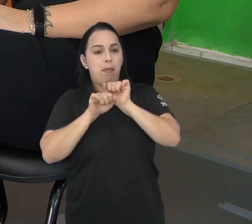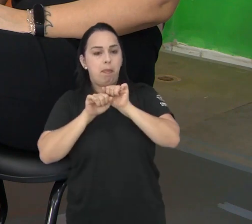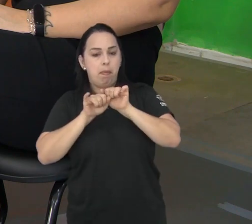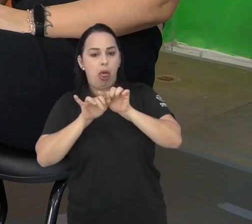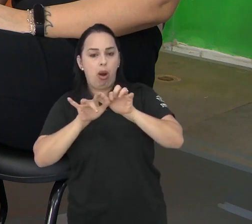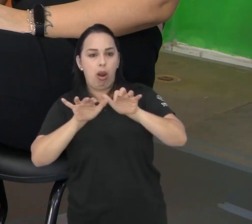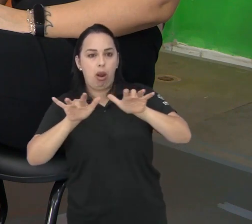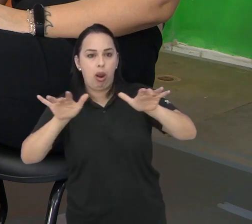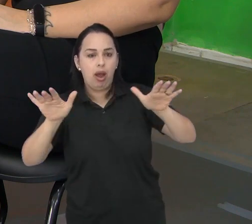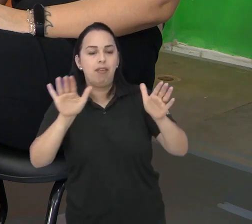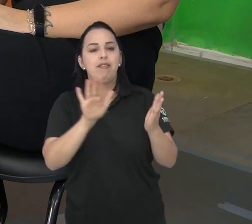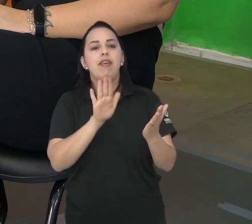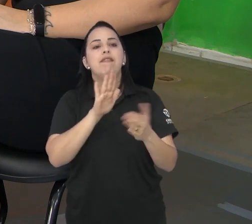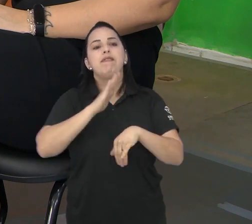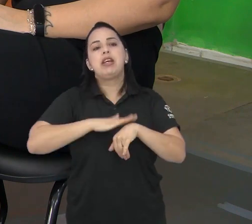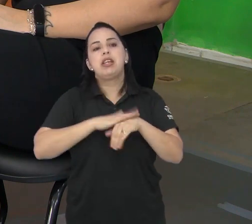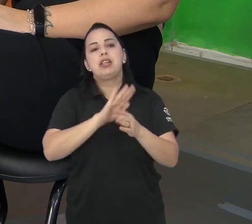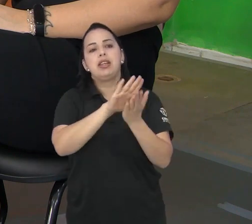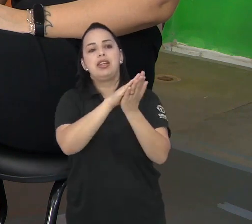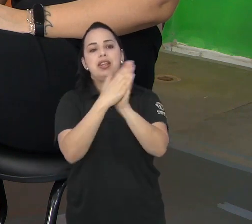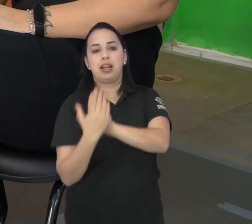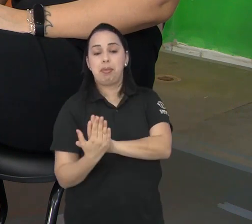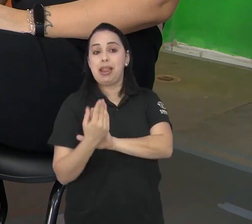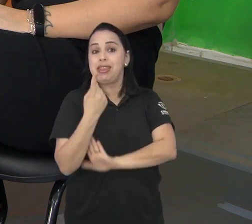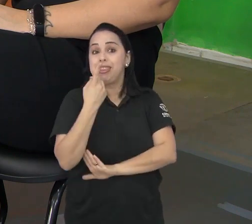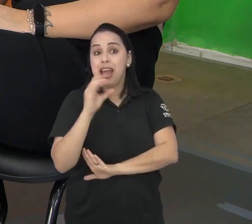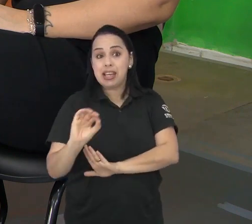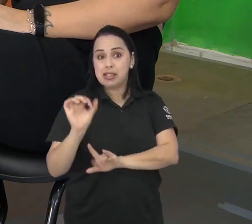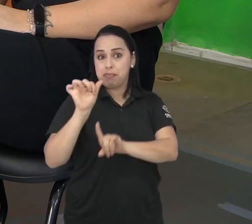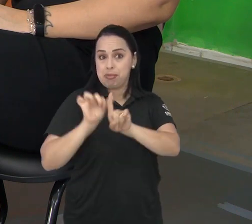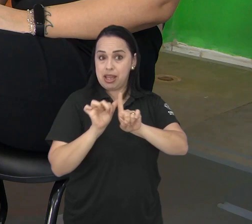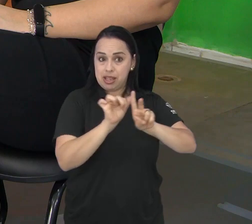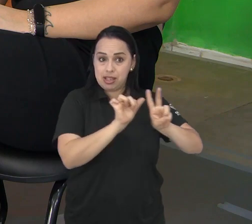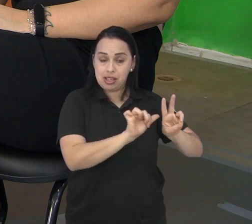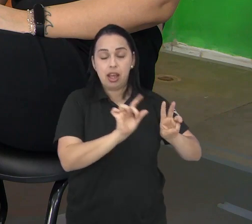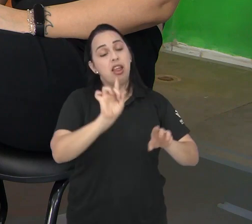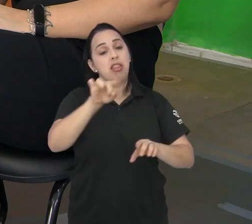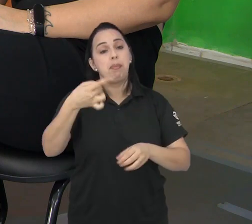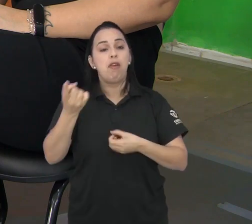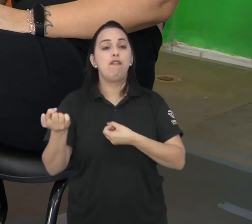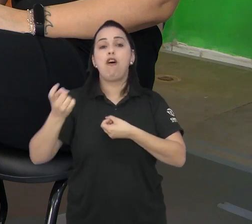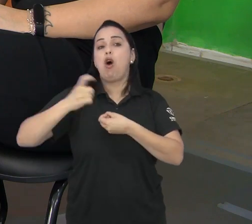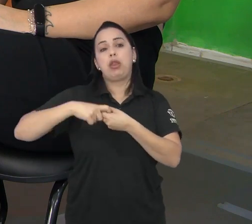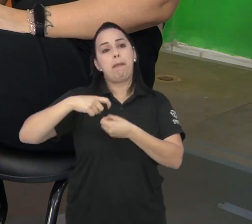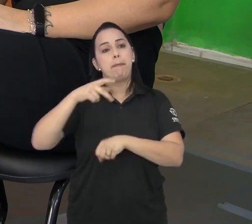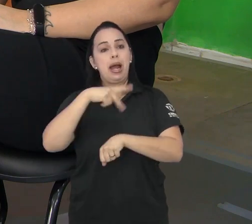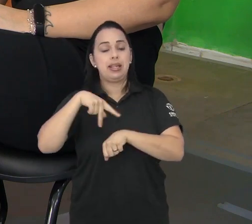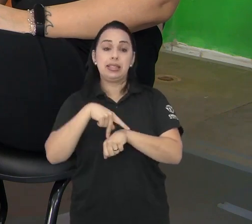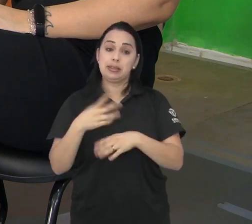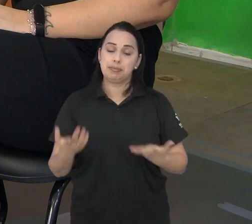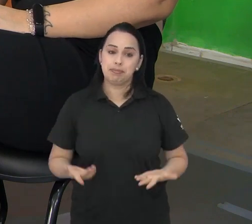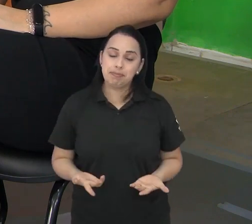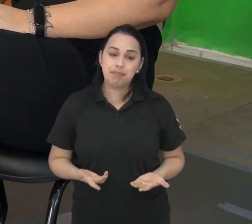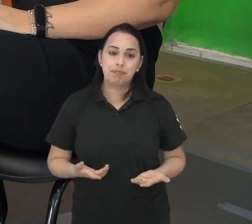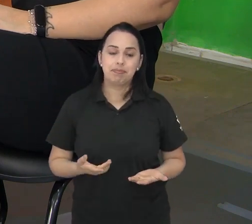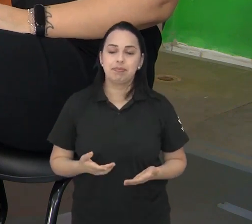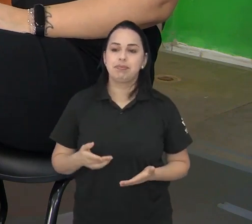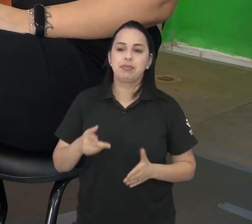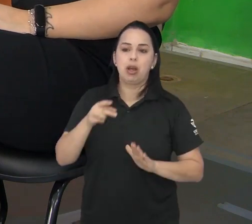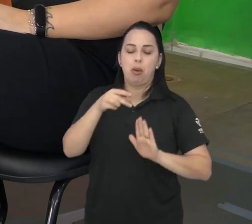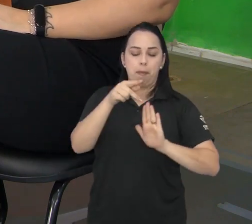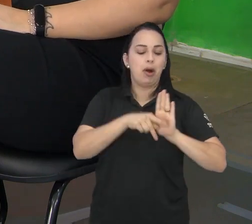depois cada um vai para o país ali de intercâmbio, ficam 10 meses e aí depois todo mundo volta para o seu país de origem. O